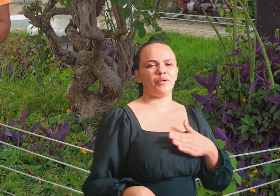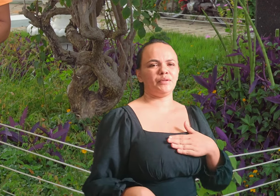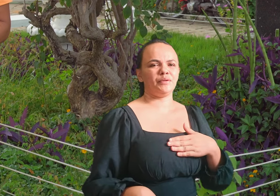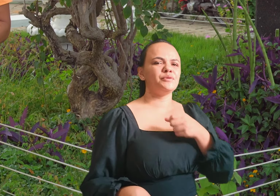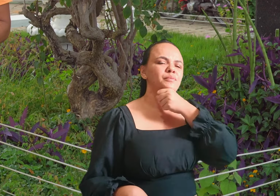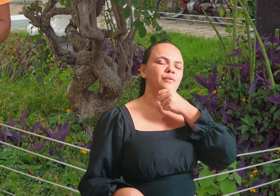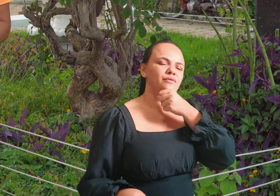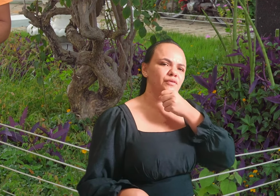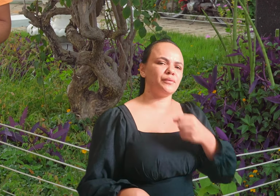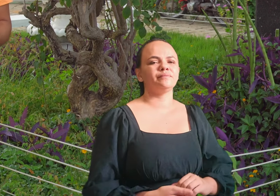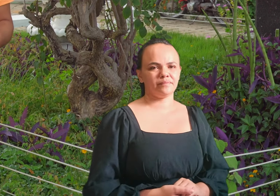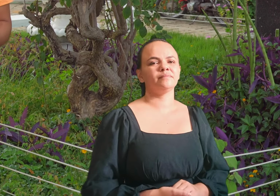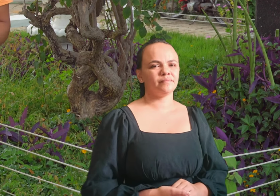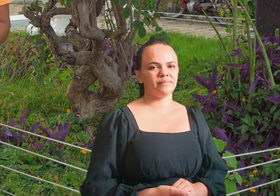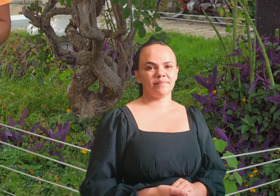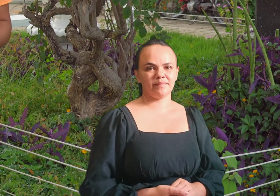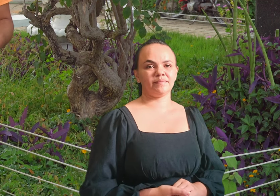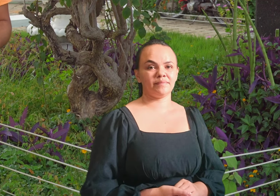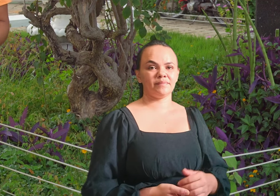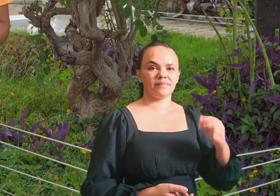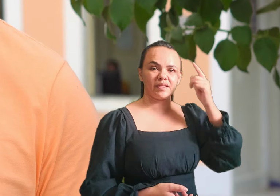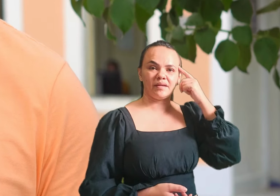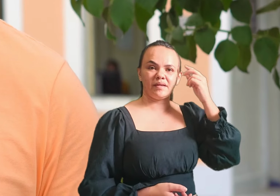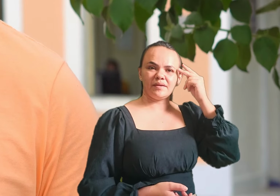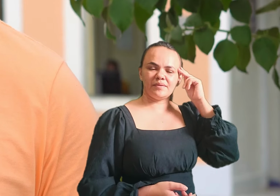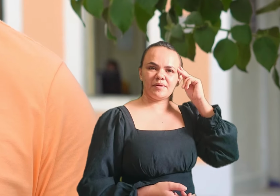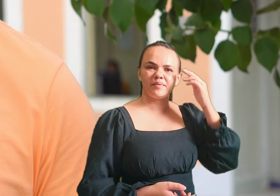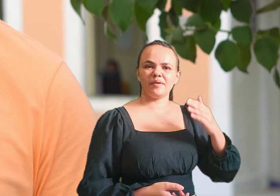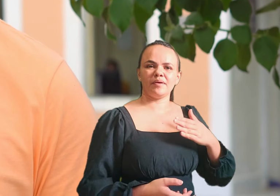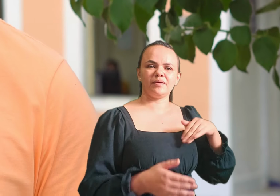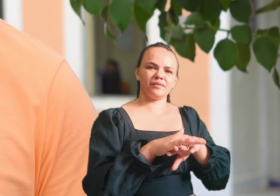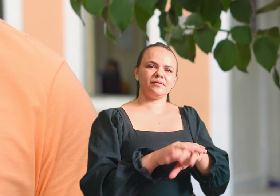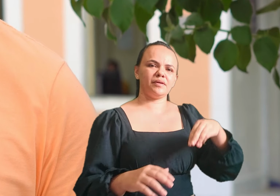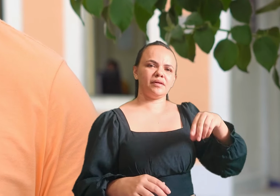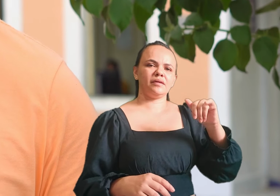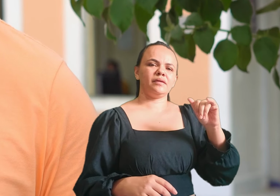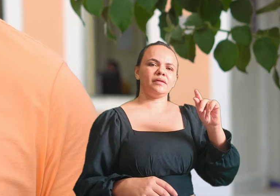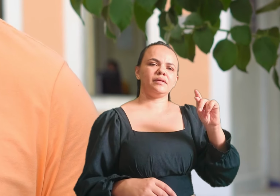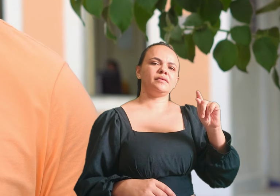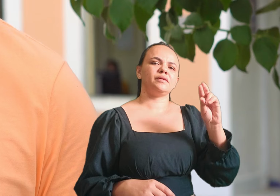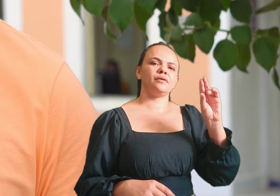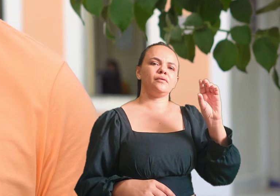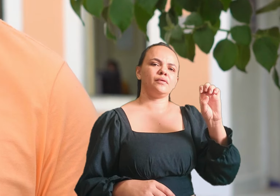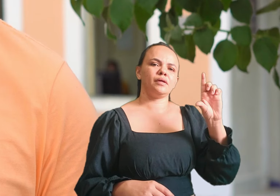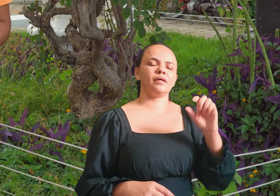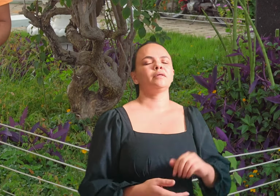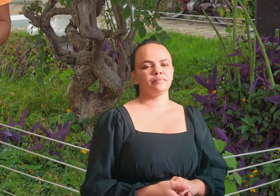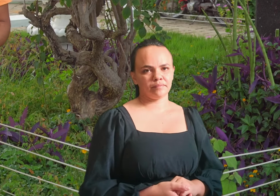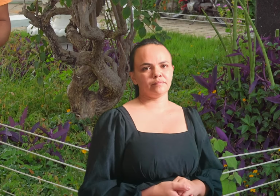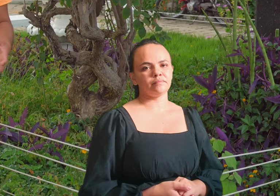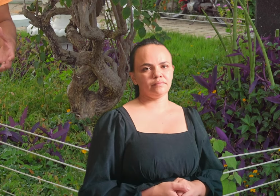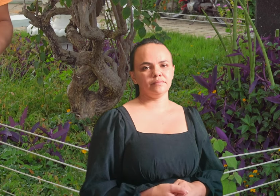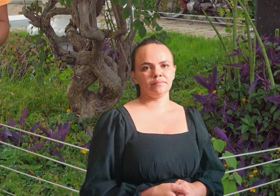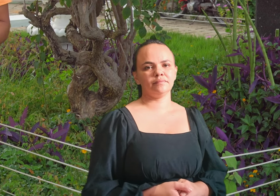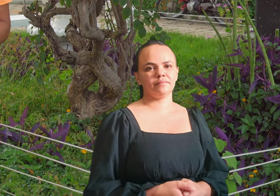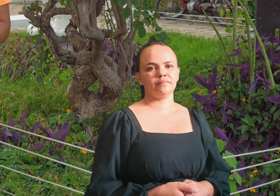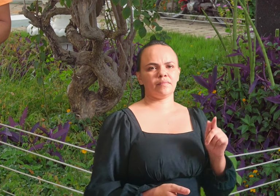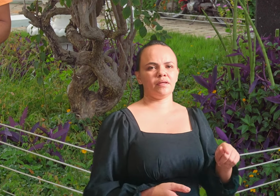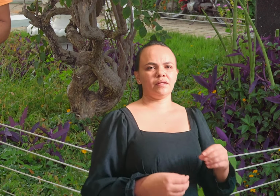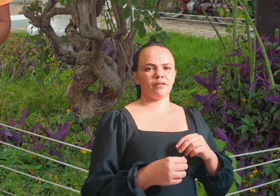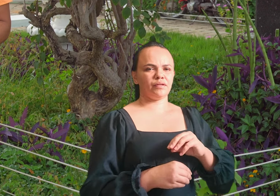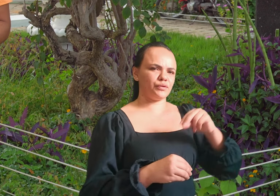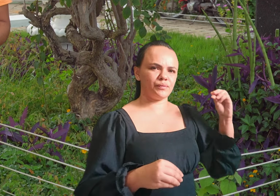avô então em memória do meu saudoso avô Miguel Cupira que foi um dos grandes Mestres da cultura popular da